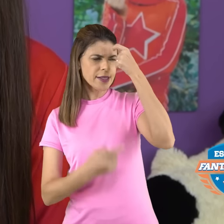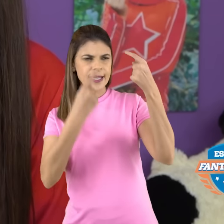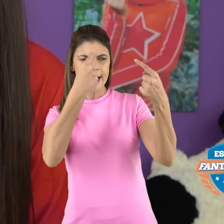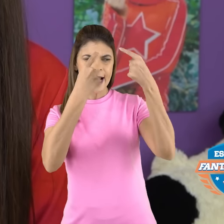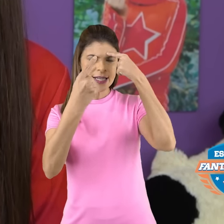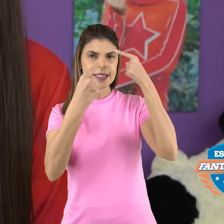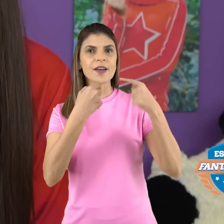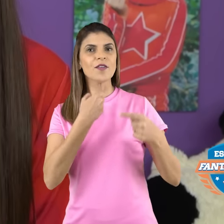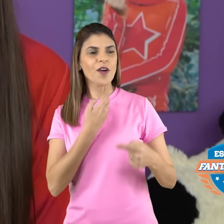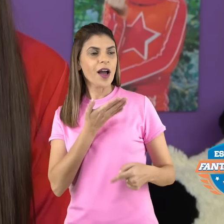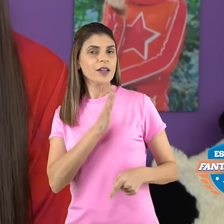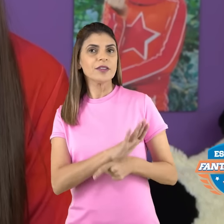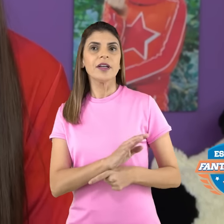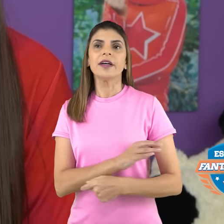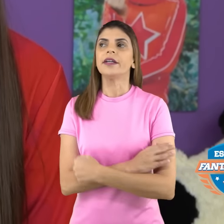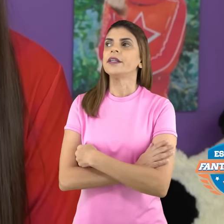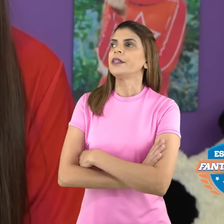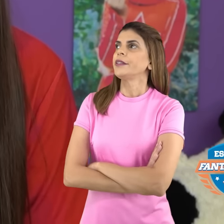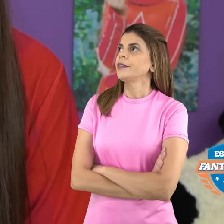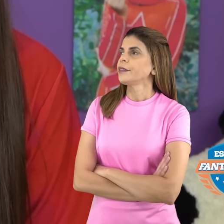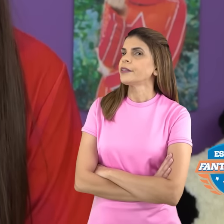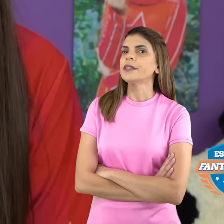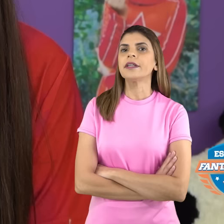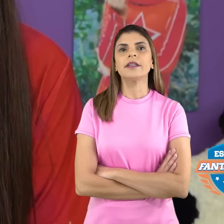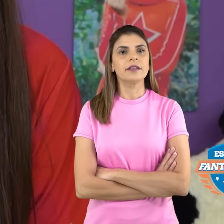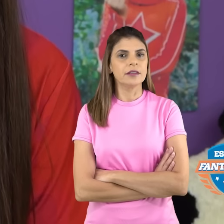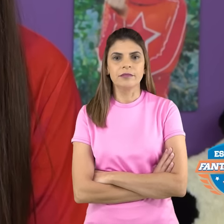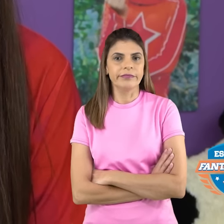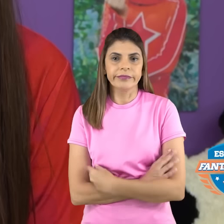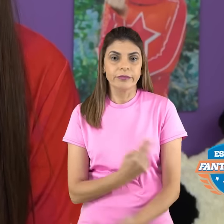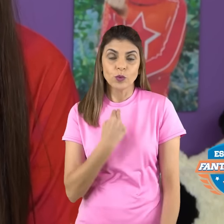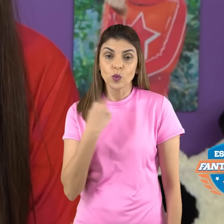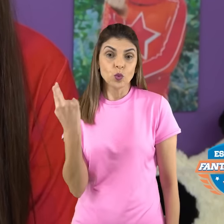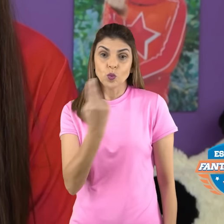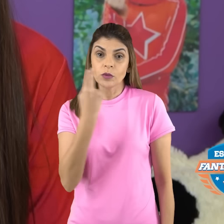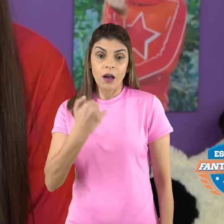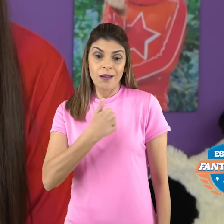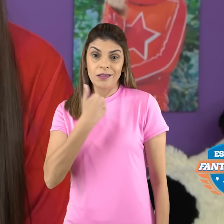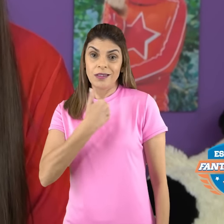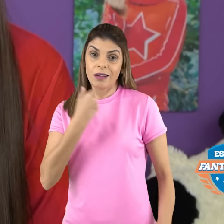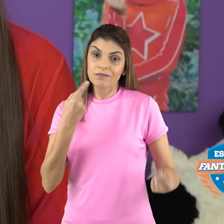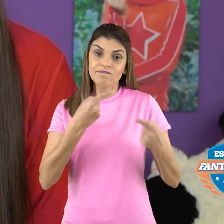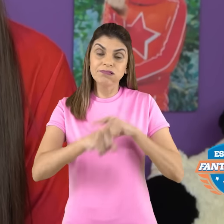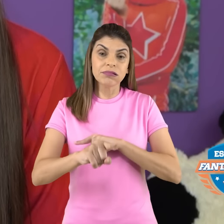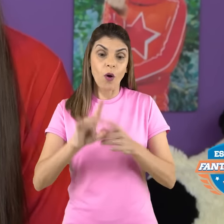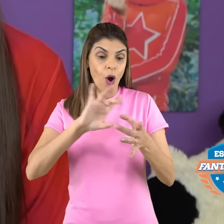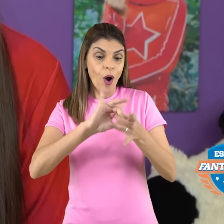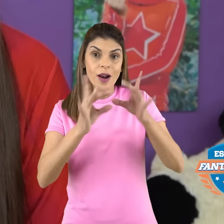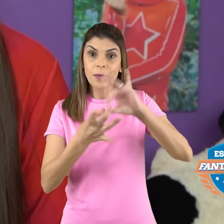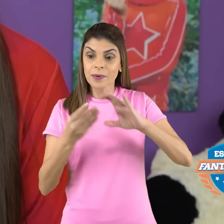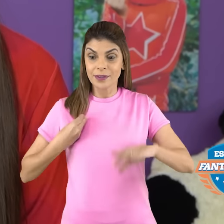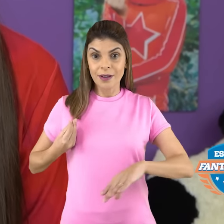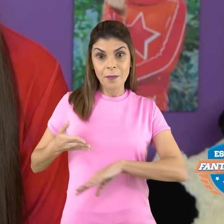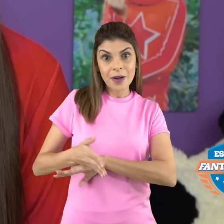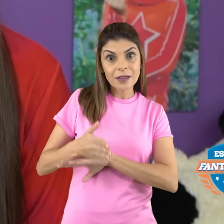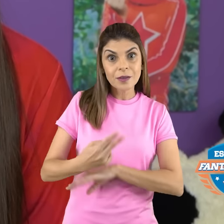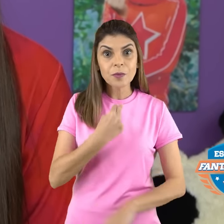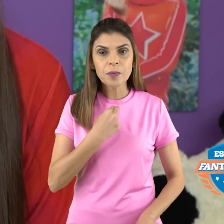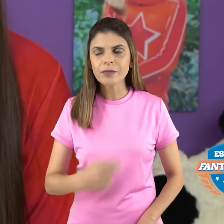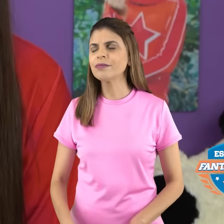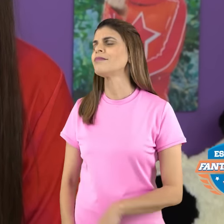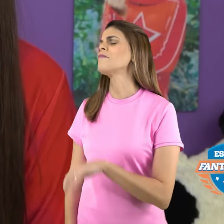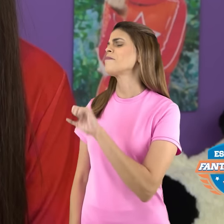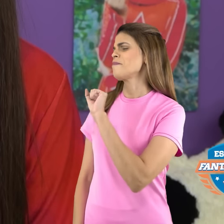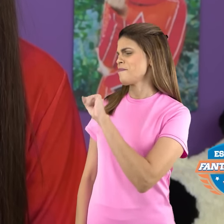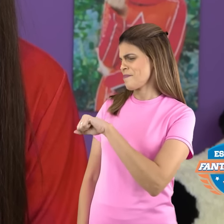e tô aqui pra te ajudar. Mas como? Eu não posso participar das Olimpíadas. Mas é claro que pode.